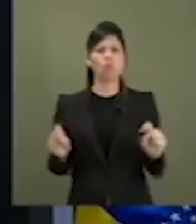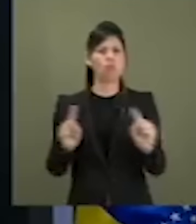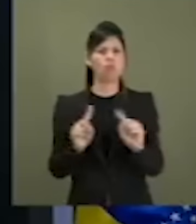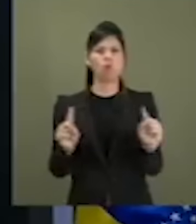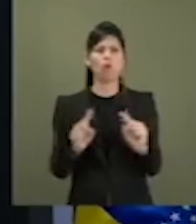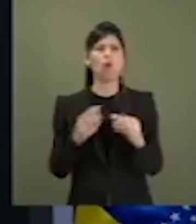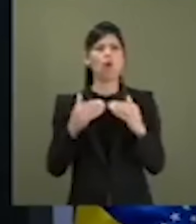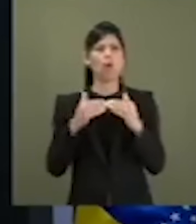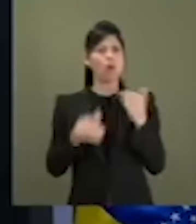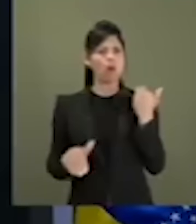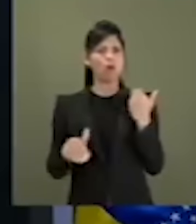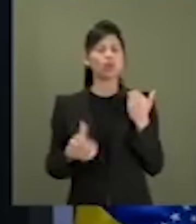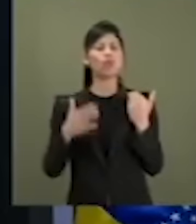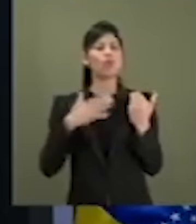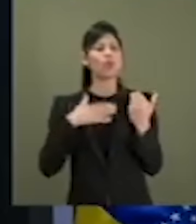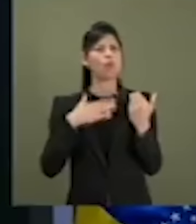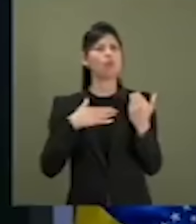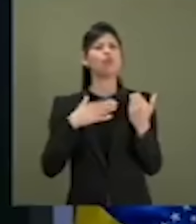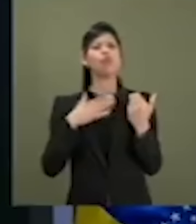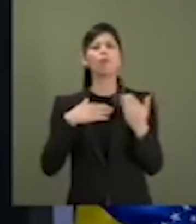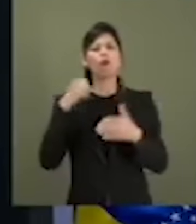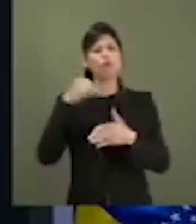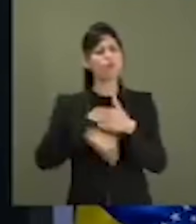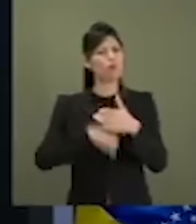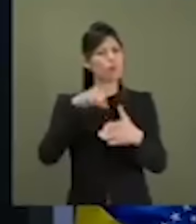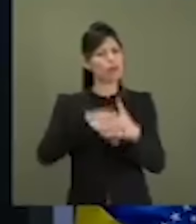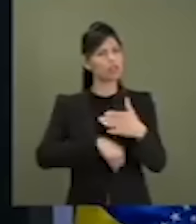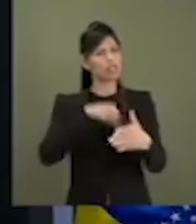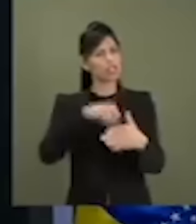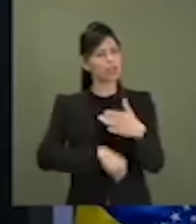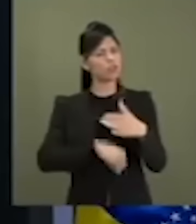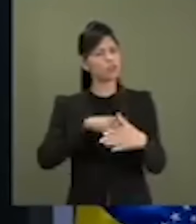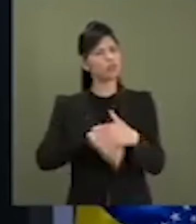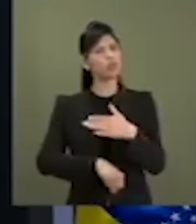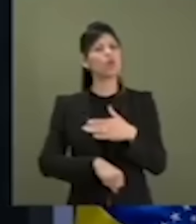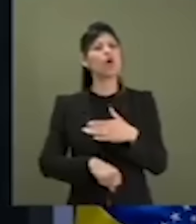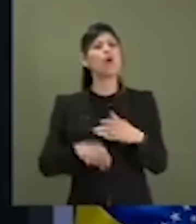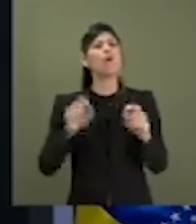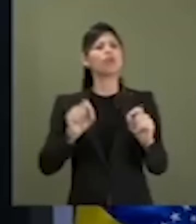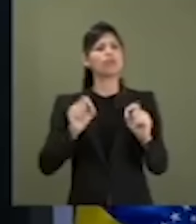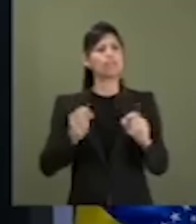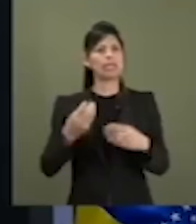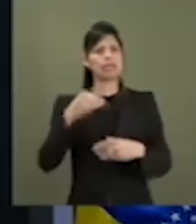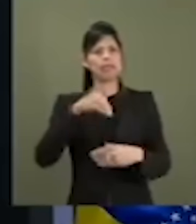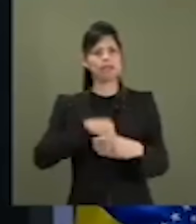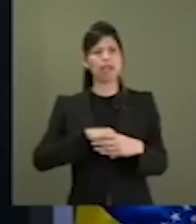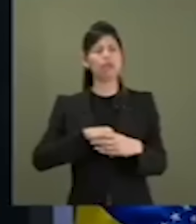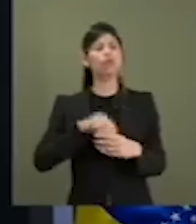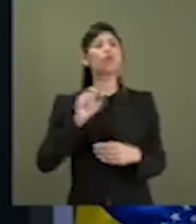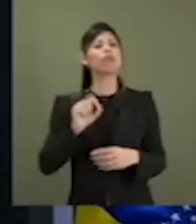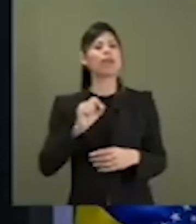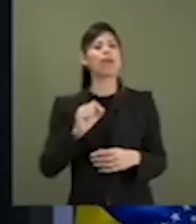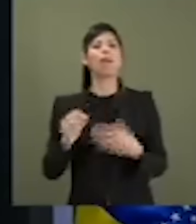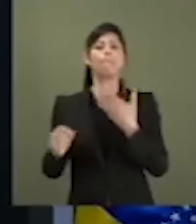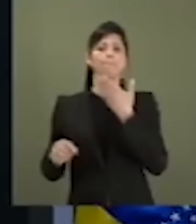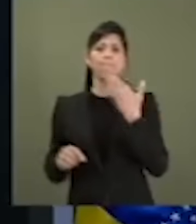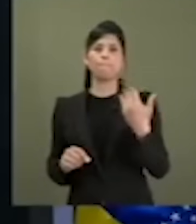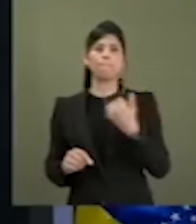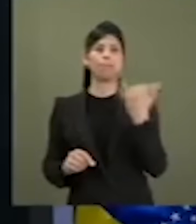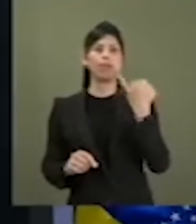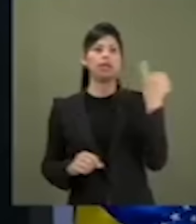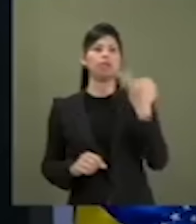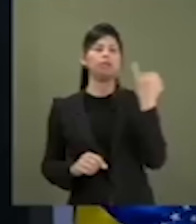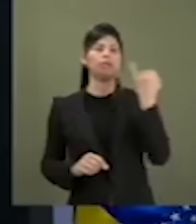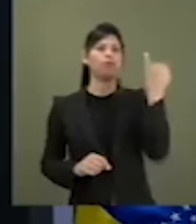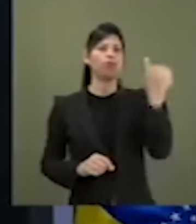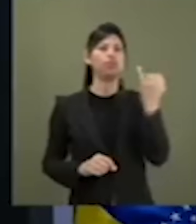meu protesto e com nossa ação firme dentro do parlamento para fazer valer a vontade política